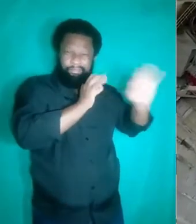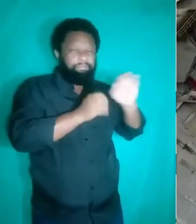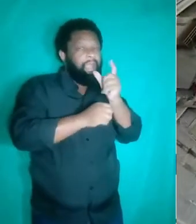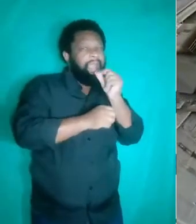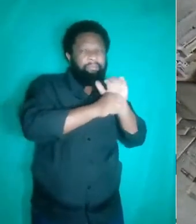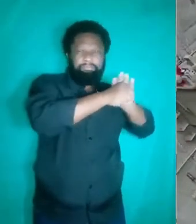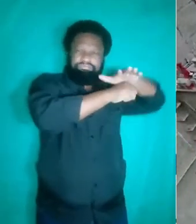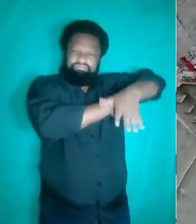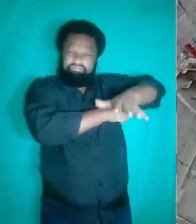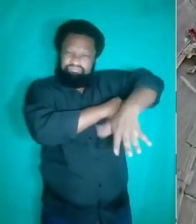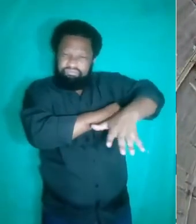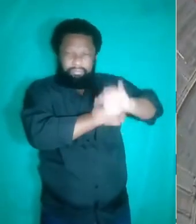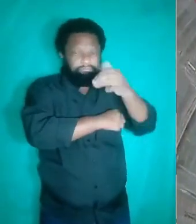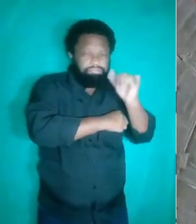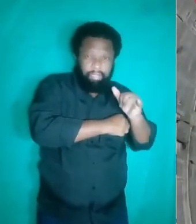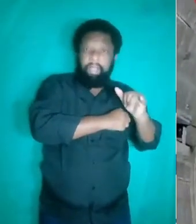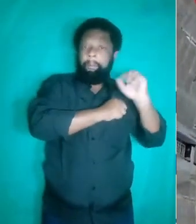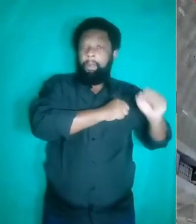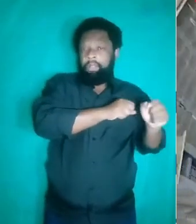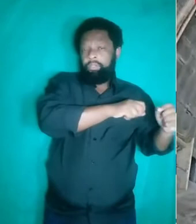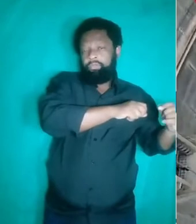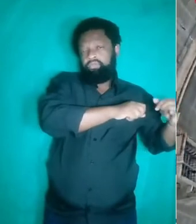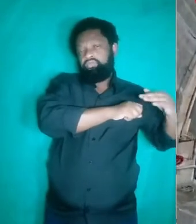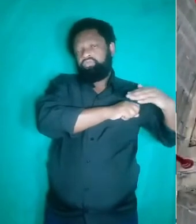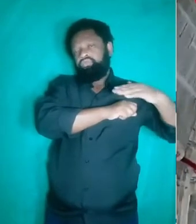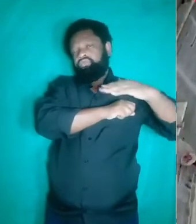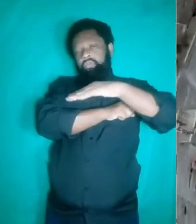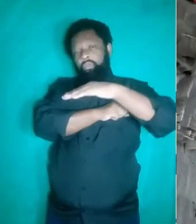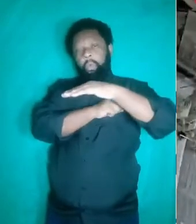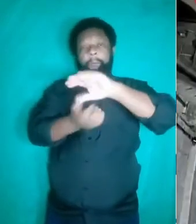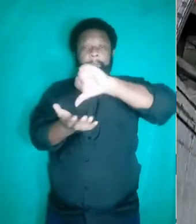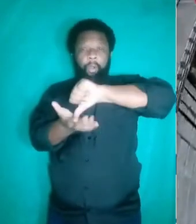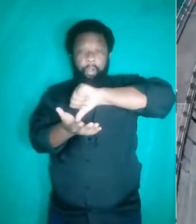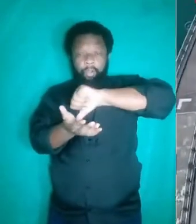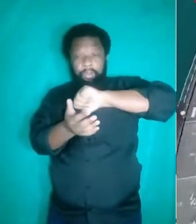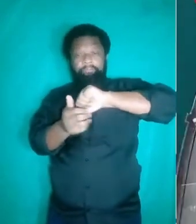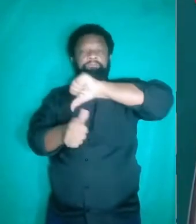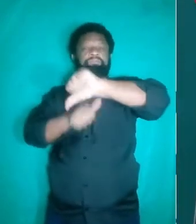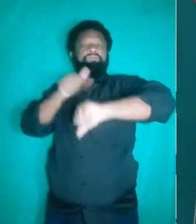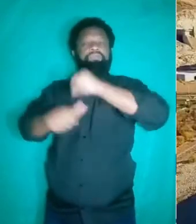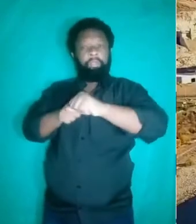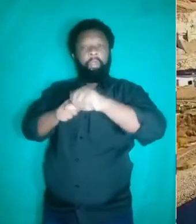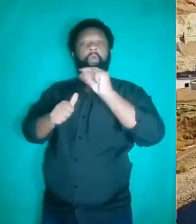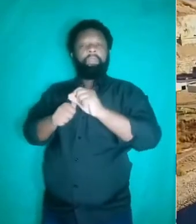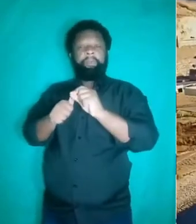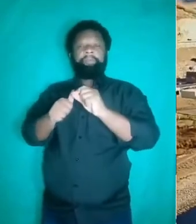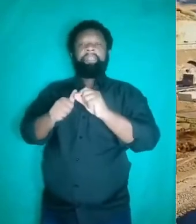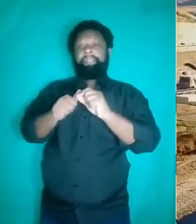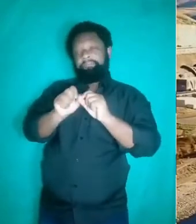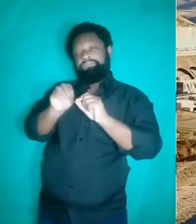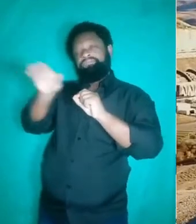e levar através de corrente alternada até muito perto, lá fazer a conversão para corrente contínua. Porque a corrente